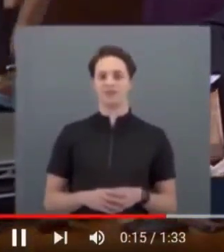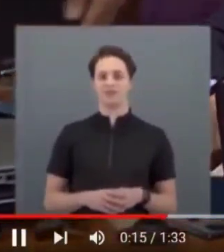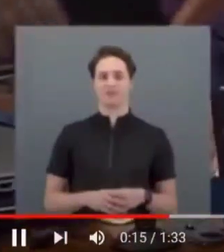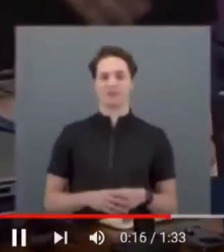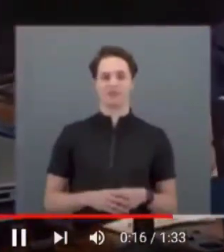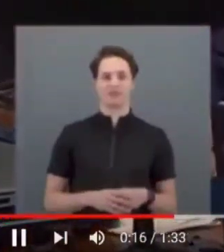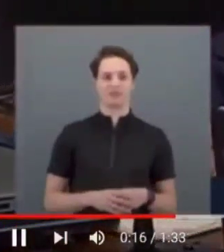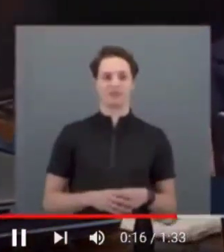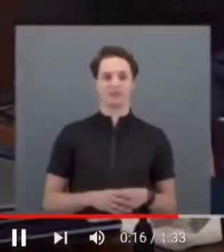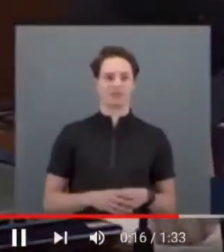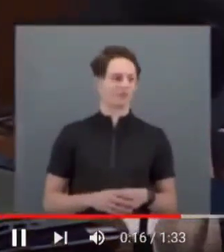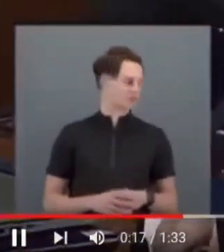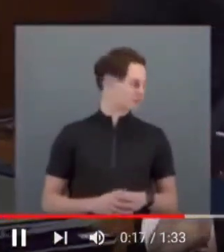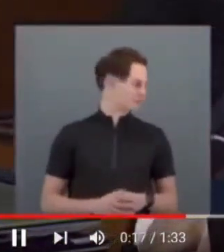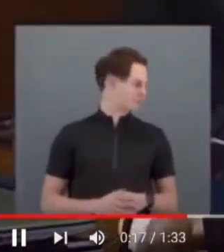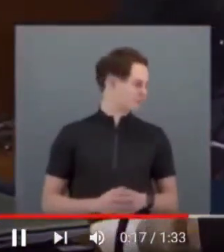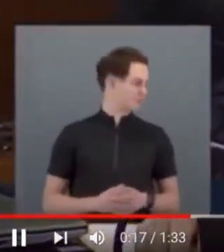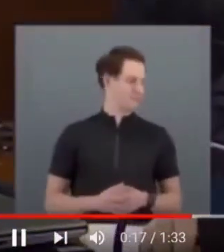Olha o Magno Malta.